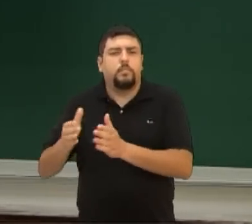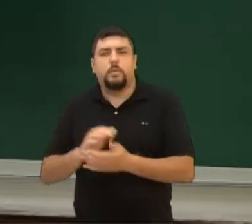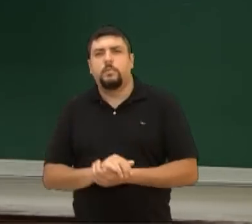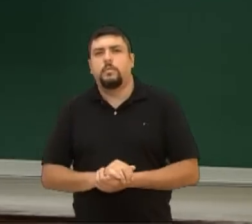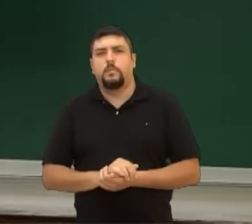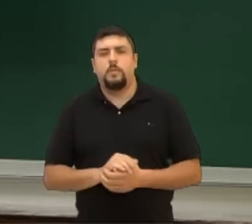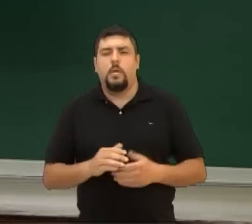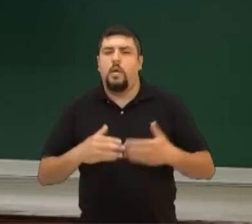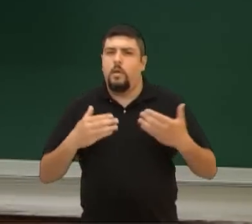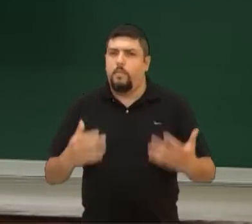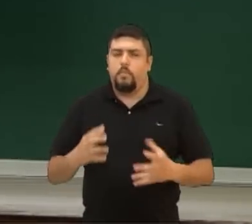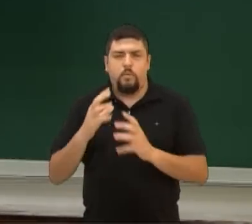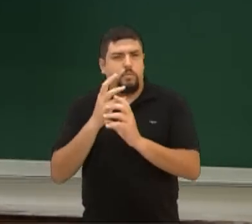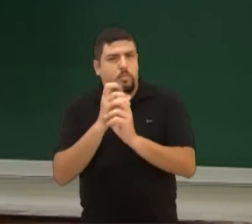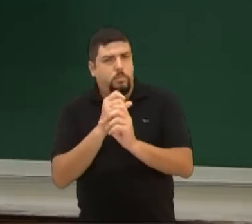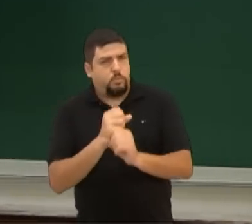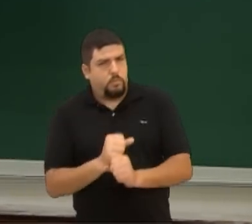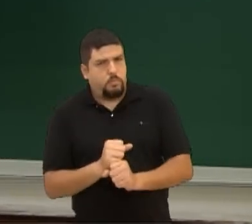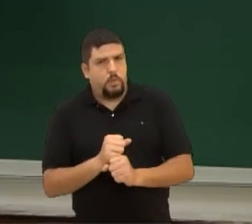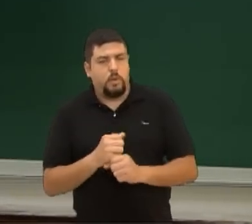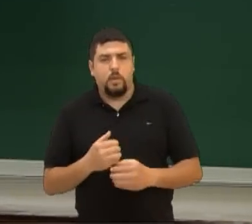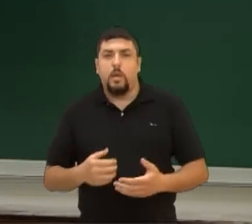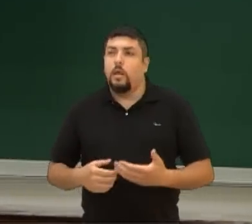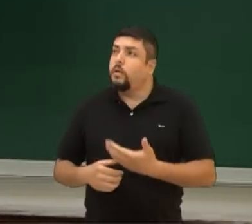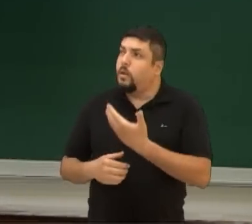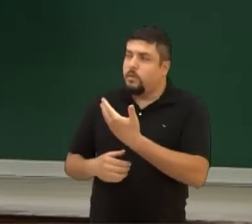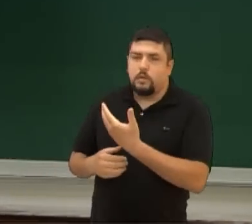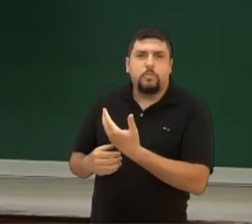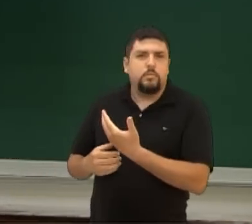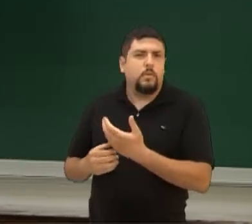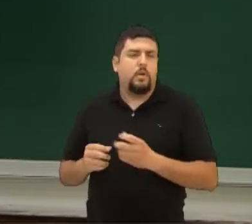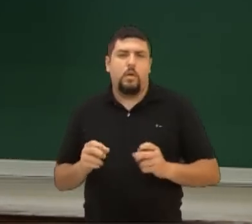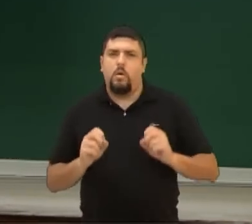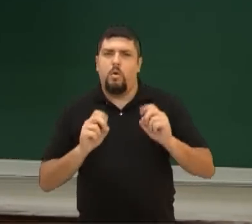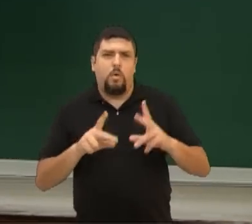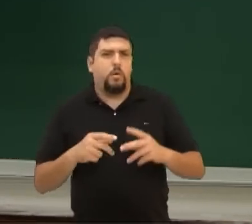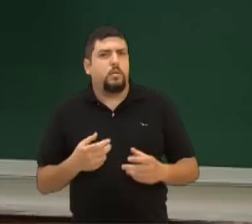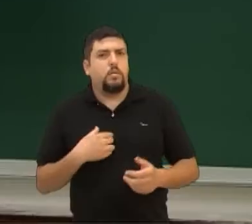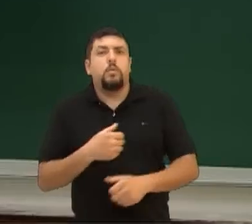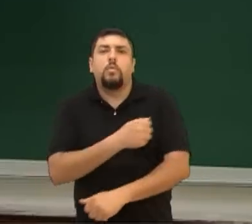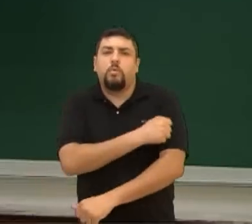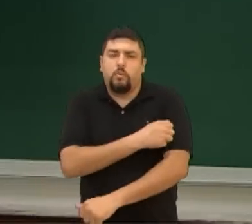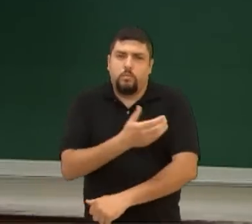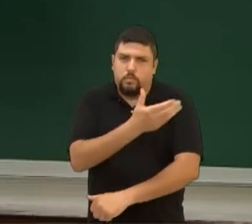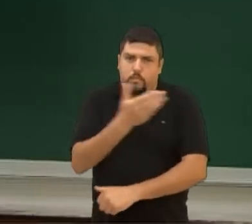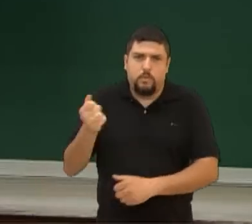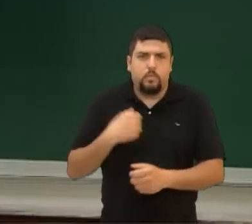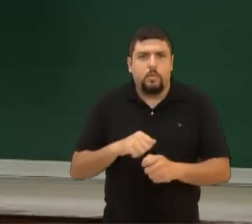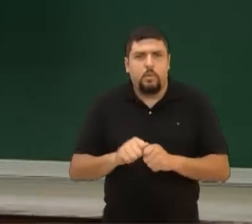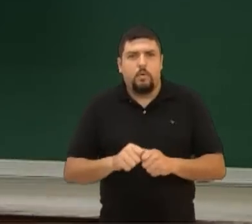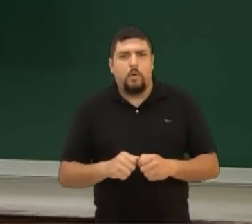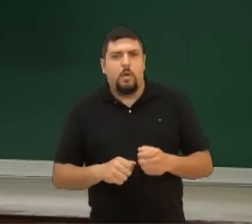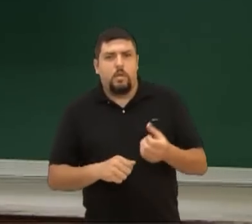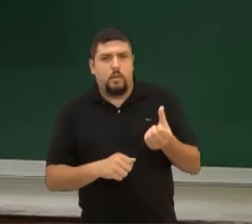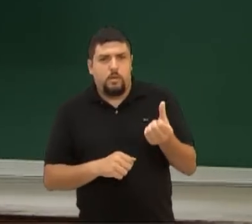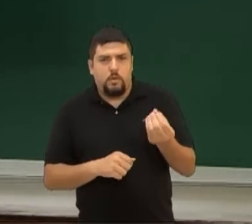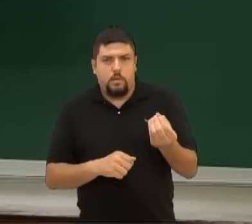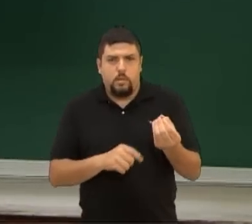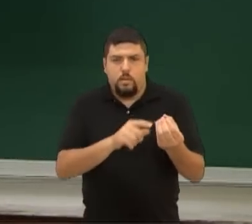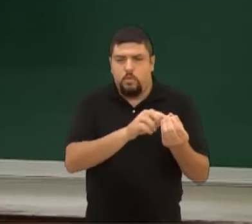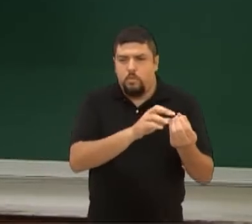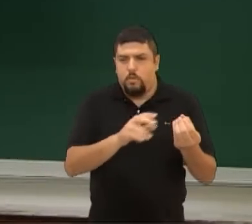gente, fazendo os cálculos, né? Aqui, é claro, o aluno vai fazer o fatorial do 60 até 54.